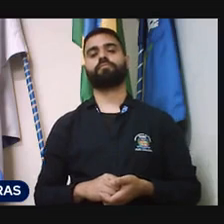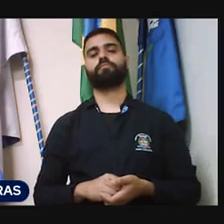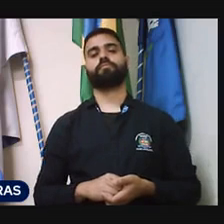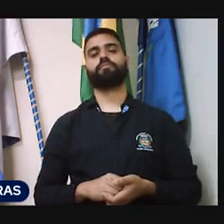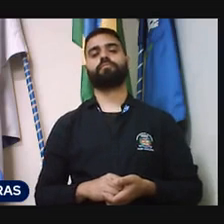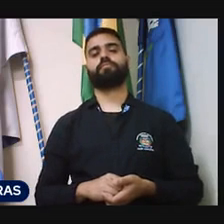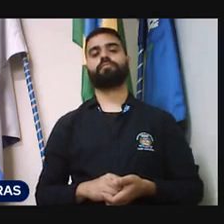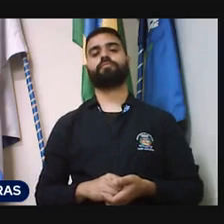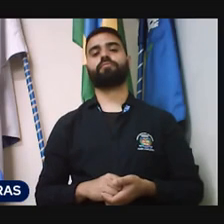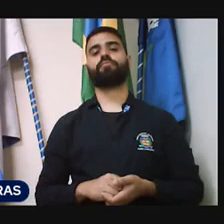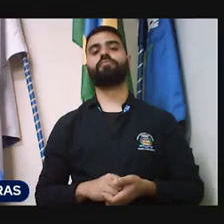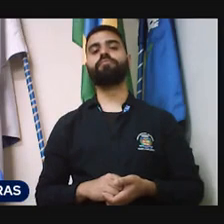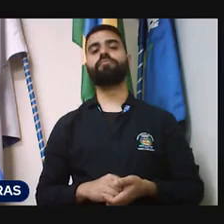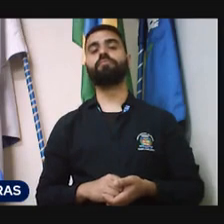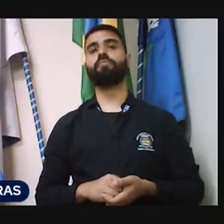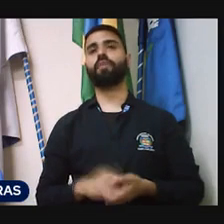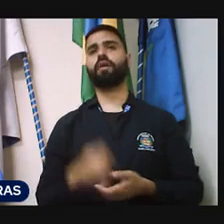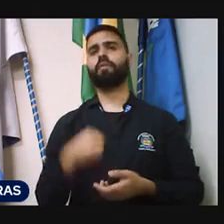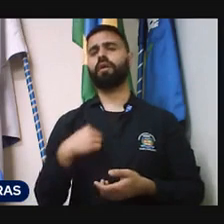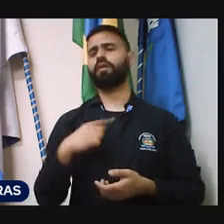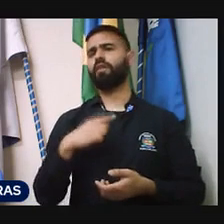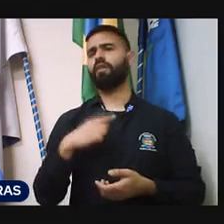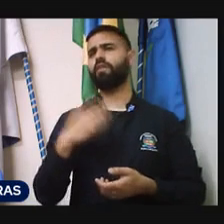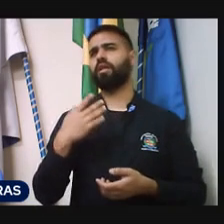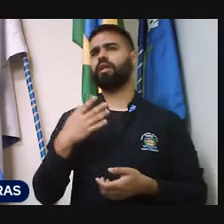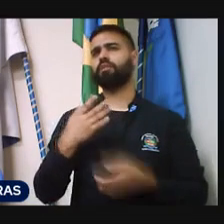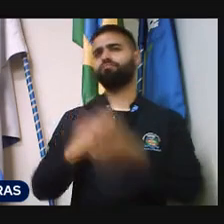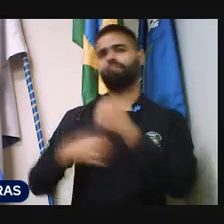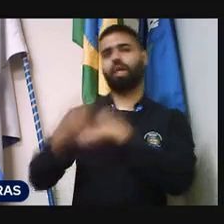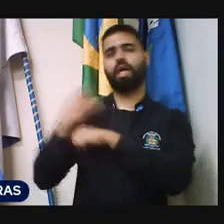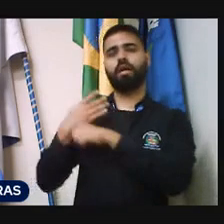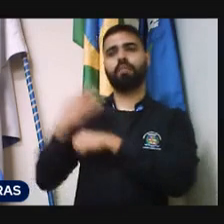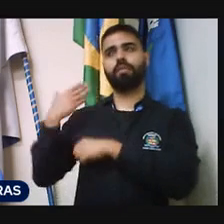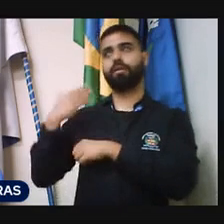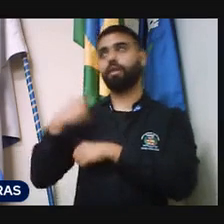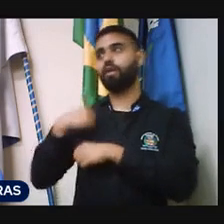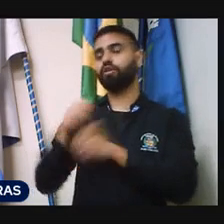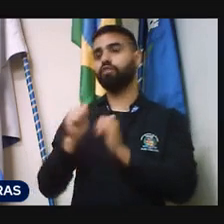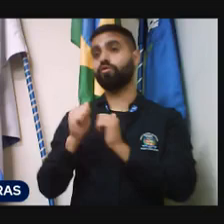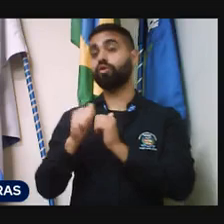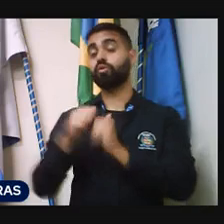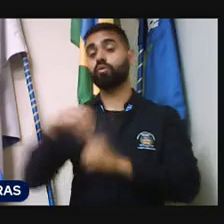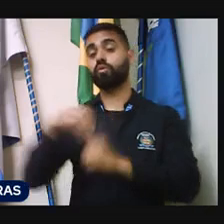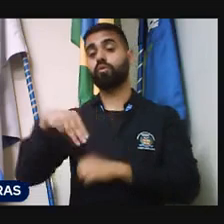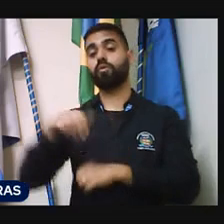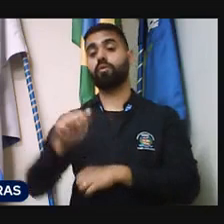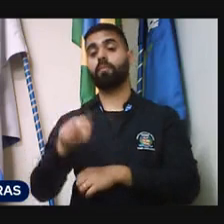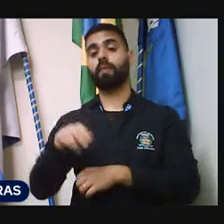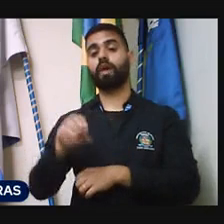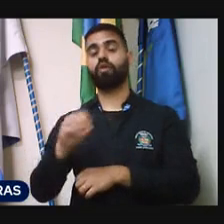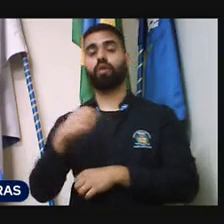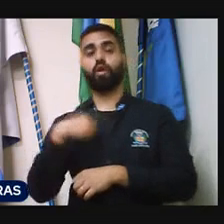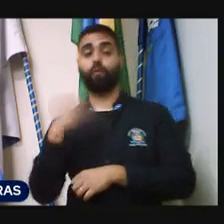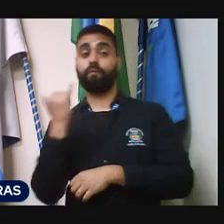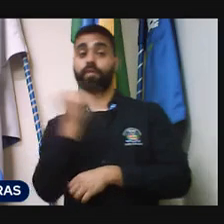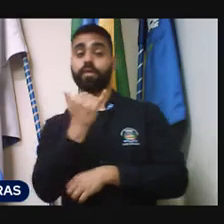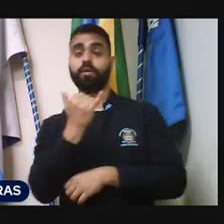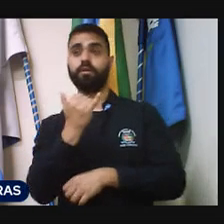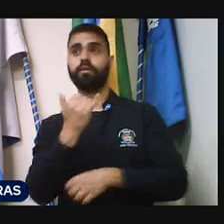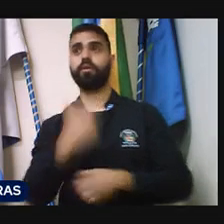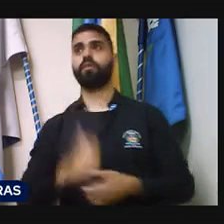Logo no início eu tive com Magno Oi e eu falei o seguinte